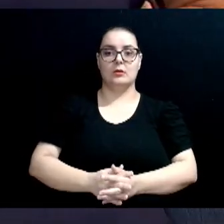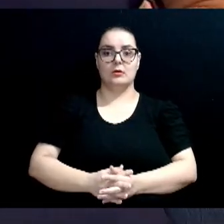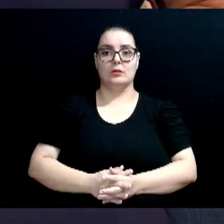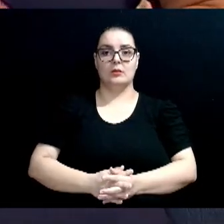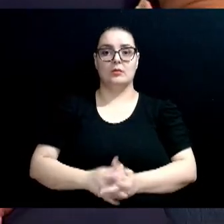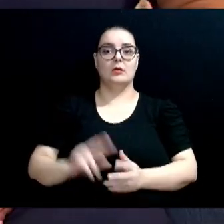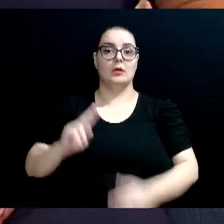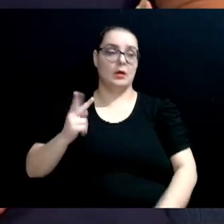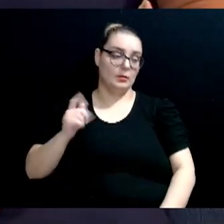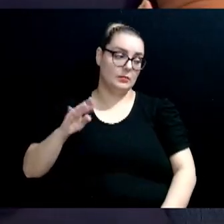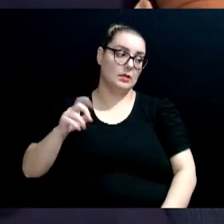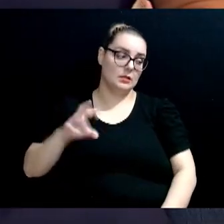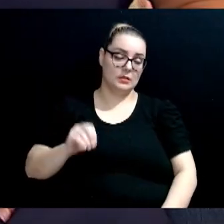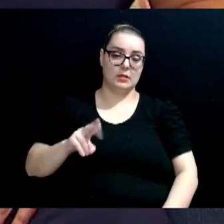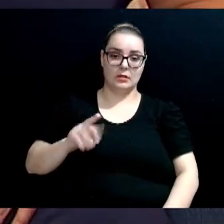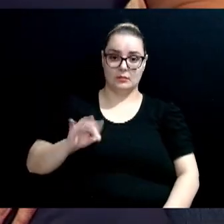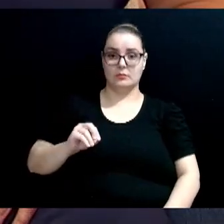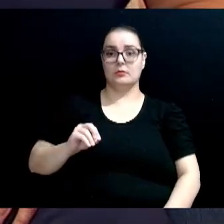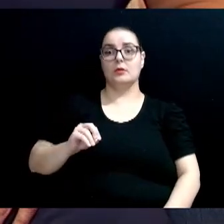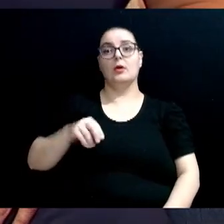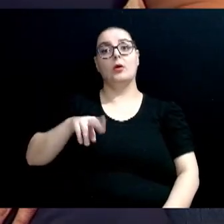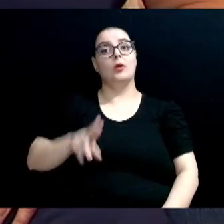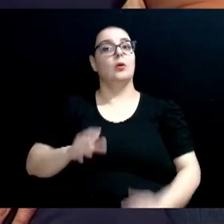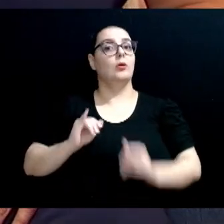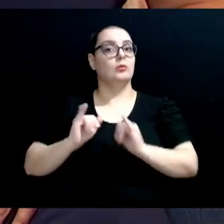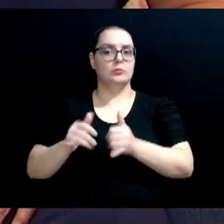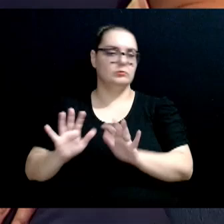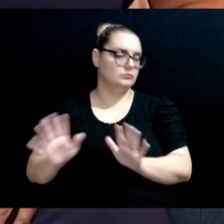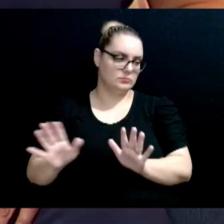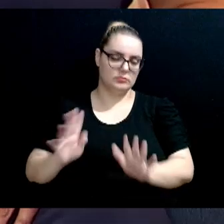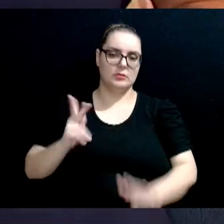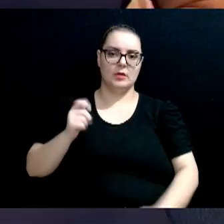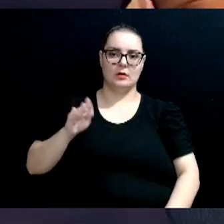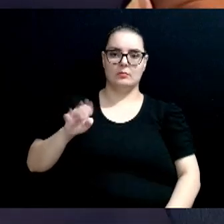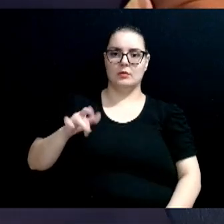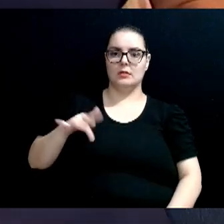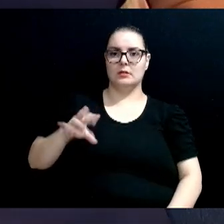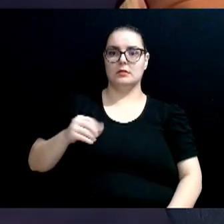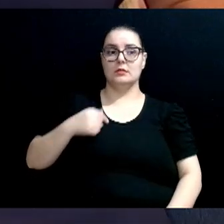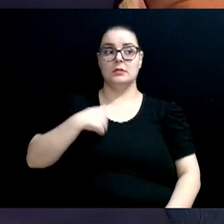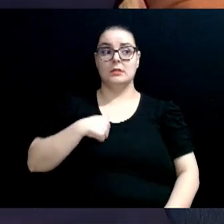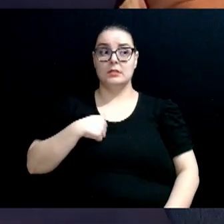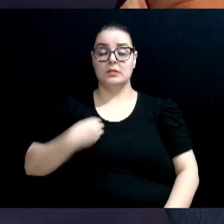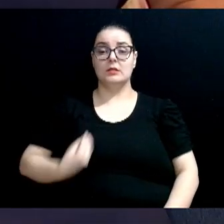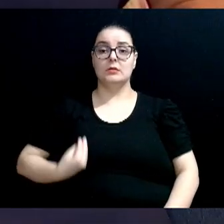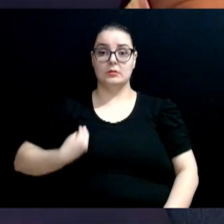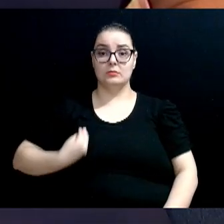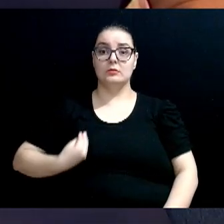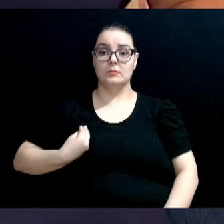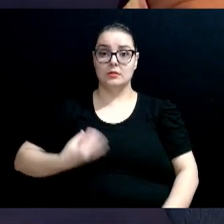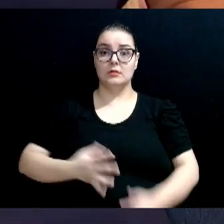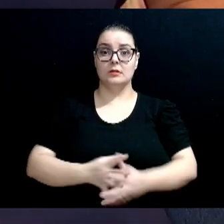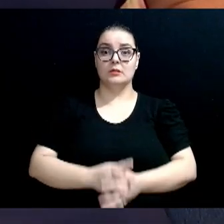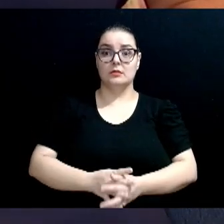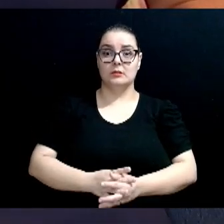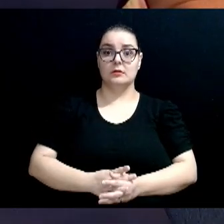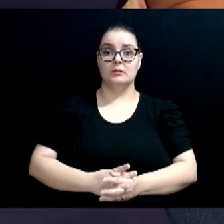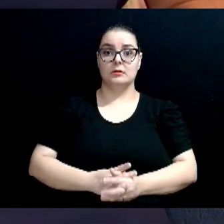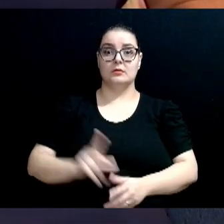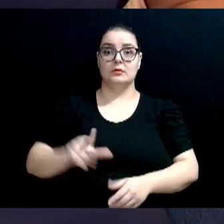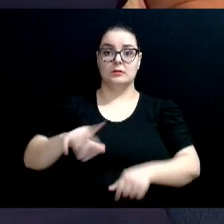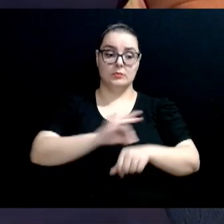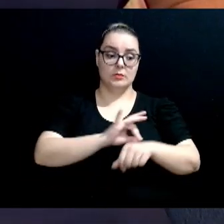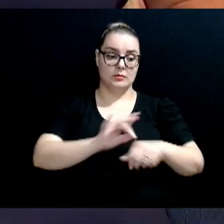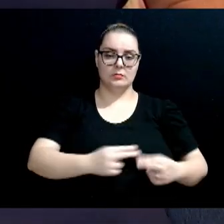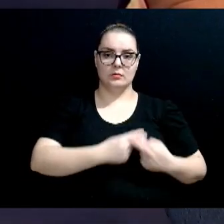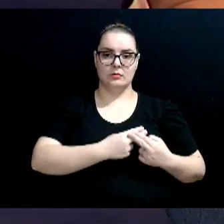habilitado ou desistir da habilitação. Sim. E eu vivi, depois do luto da minha mãe,